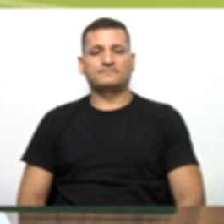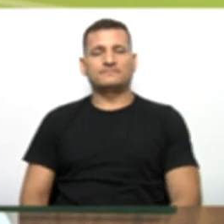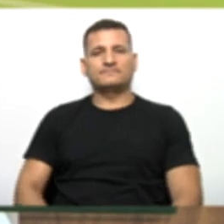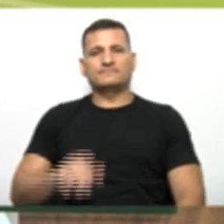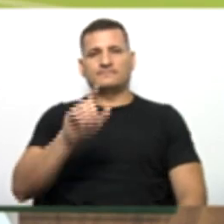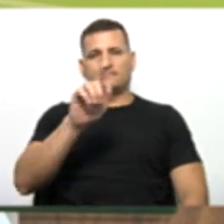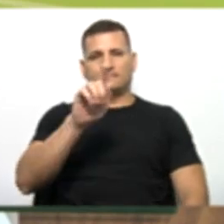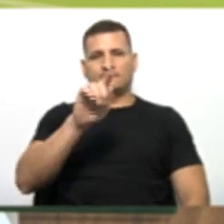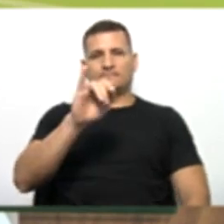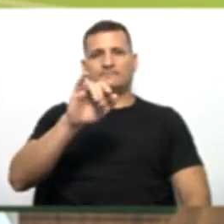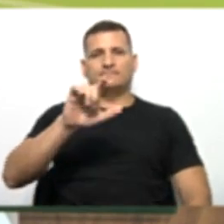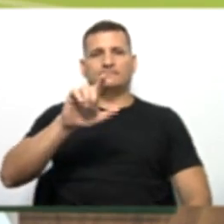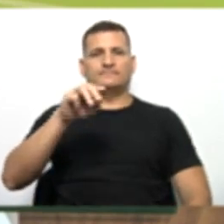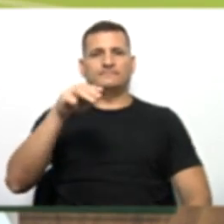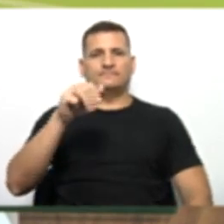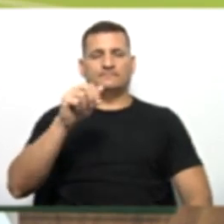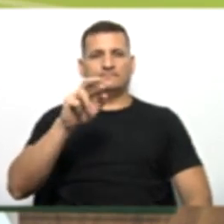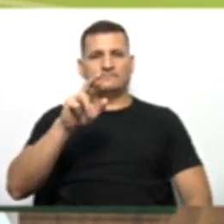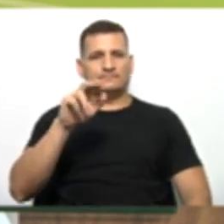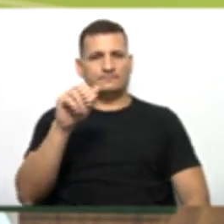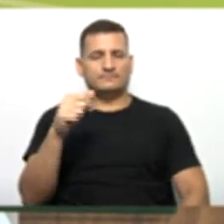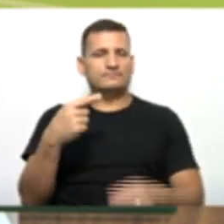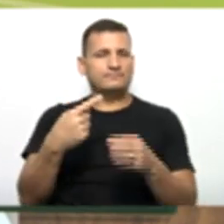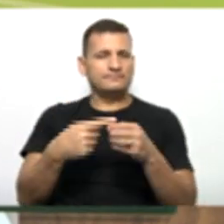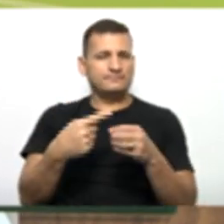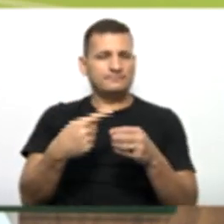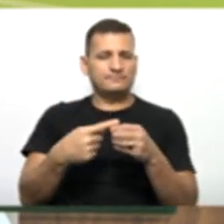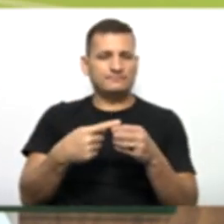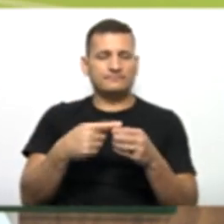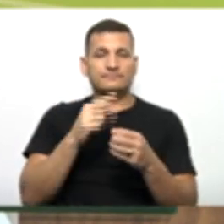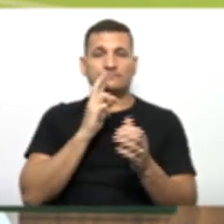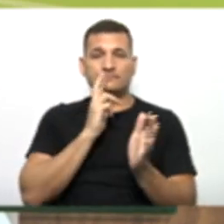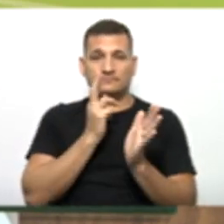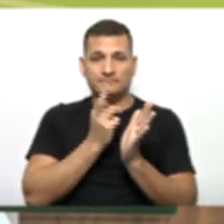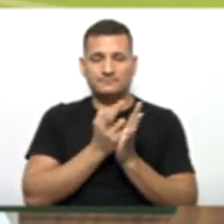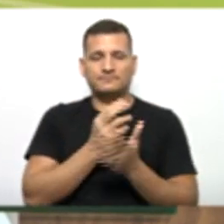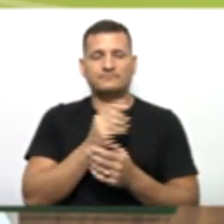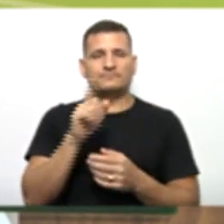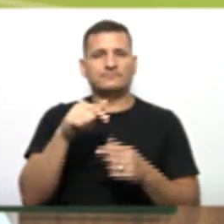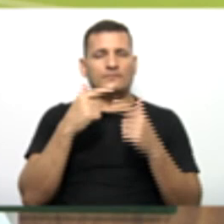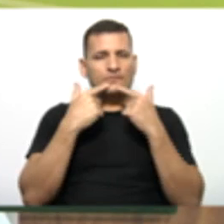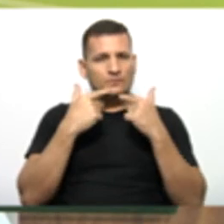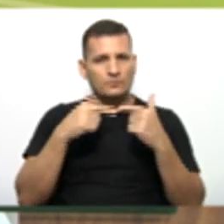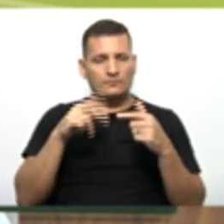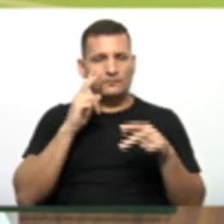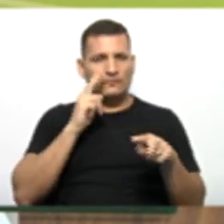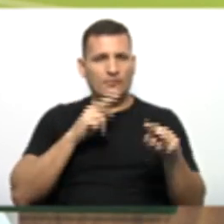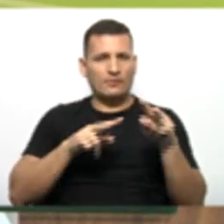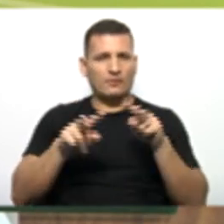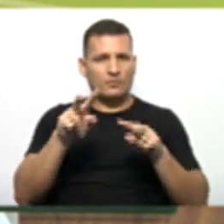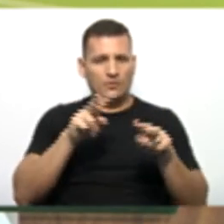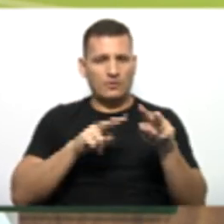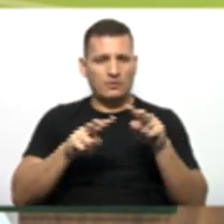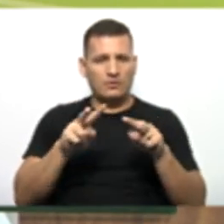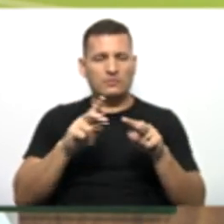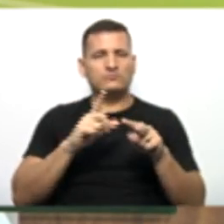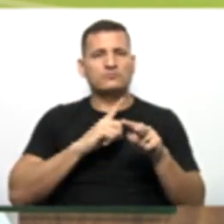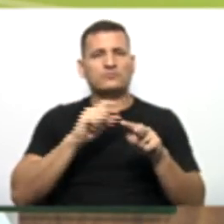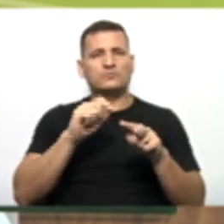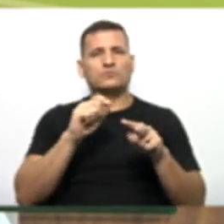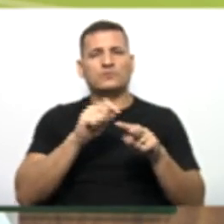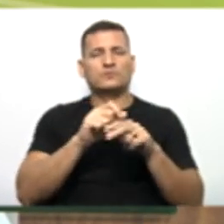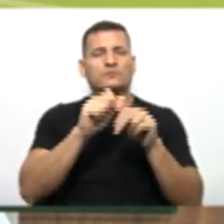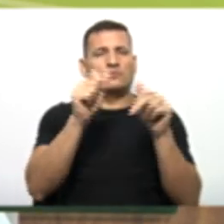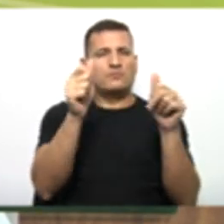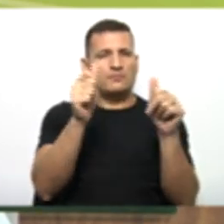Gilmara, no polo de Espigão do Oeste, né, respondeu: é uma linguagem visual composta de elementos gráficos,